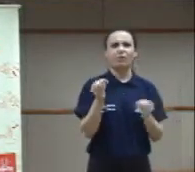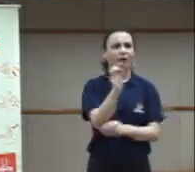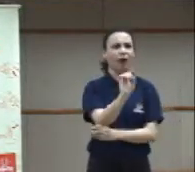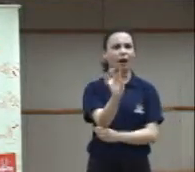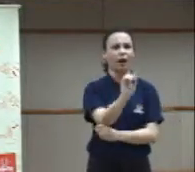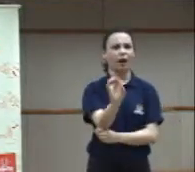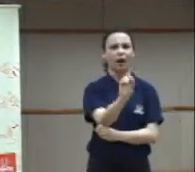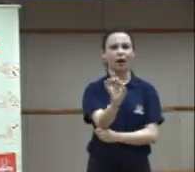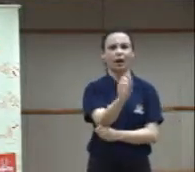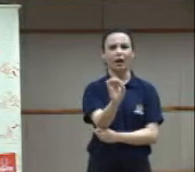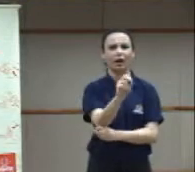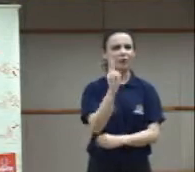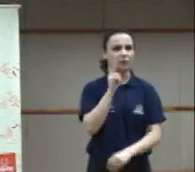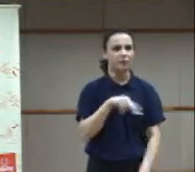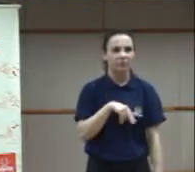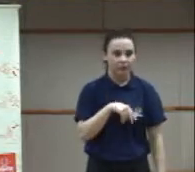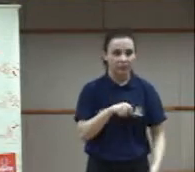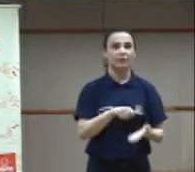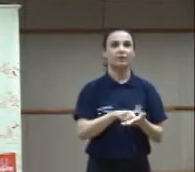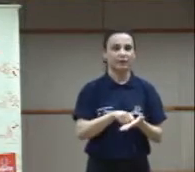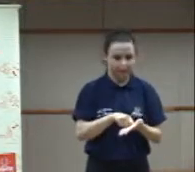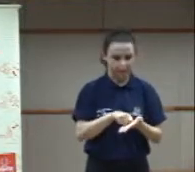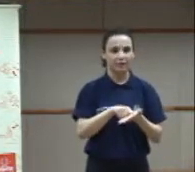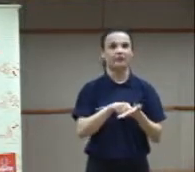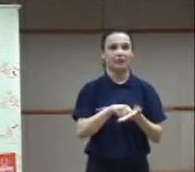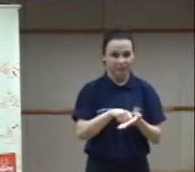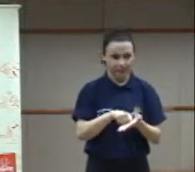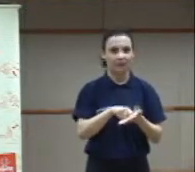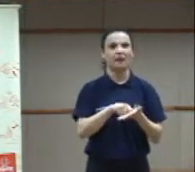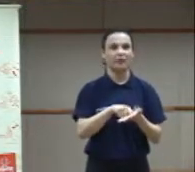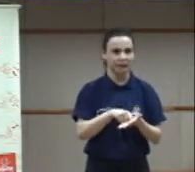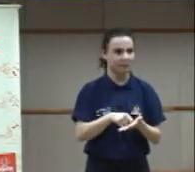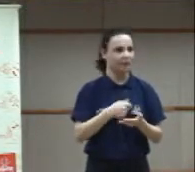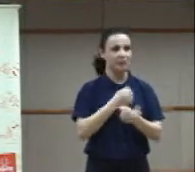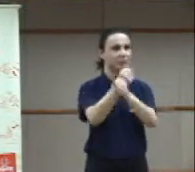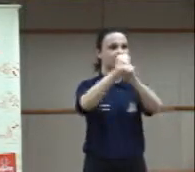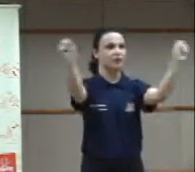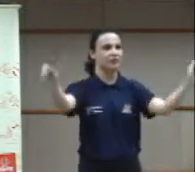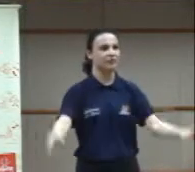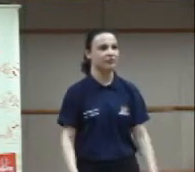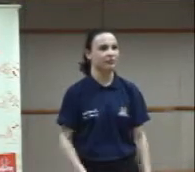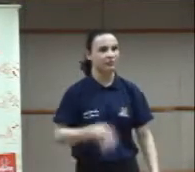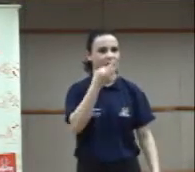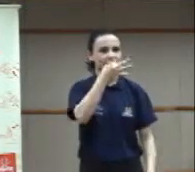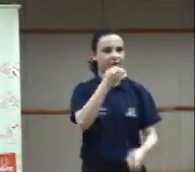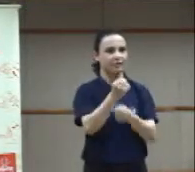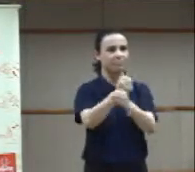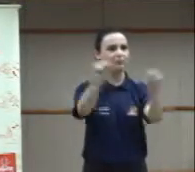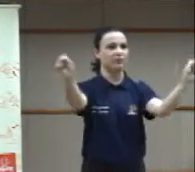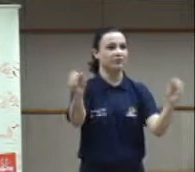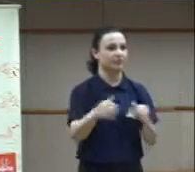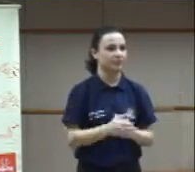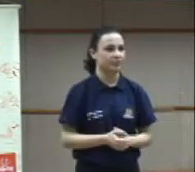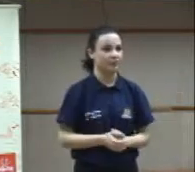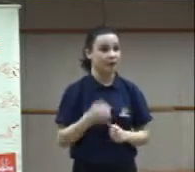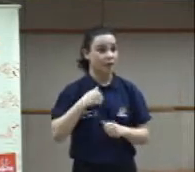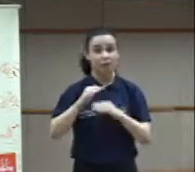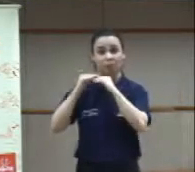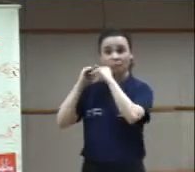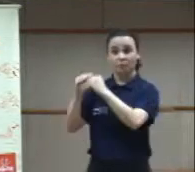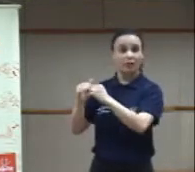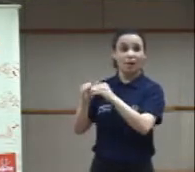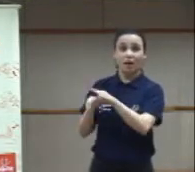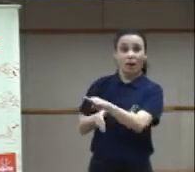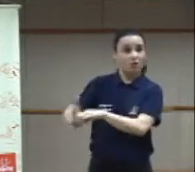com alunos surdos na sala, não é possível fazer ditado. Se você quiser fazer ditado, você traz o texto pronto para o